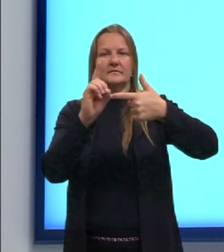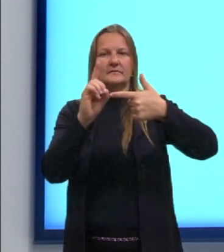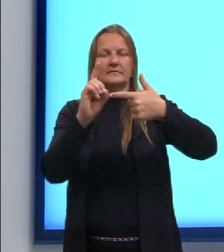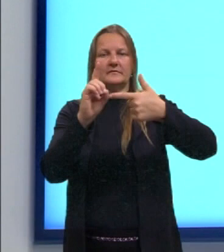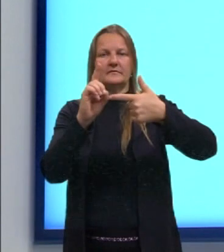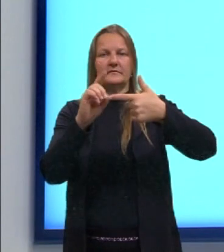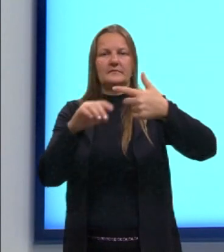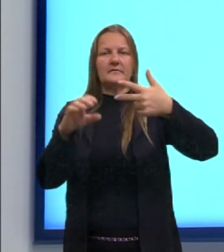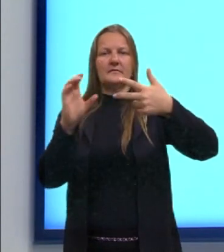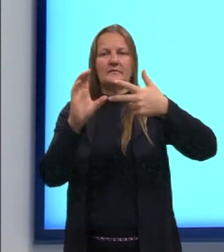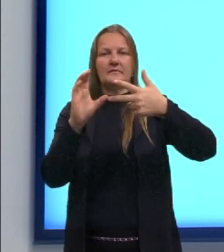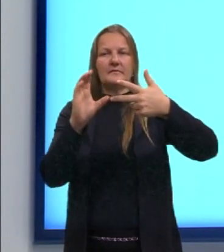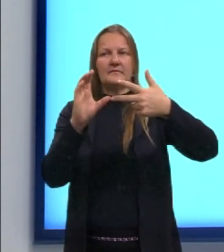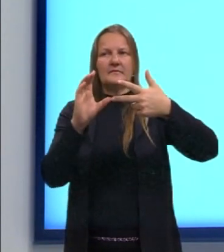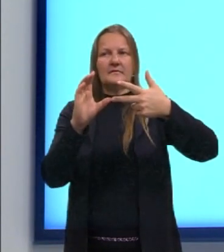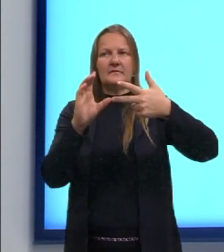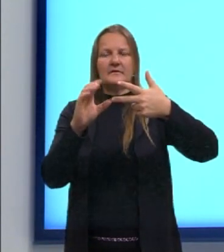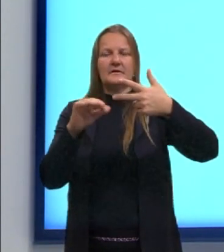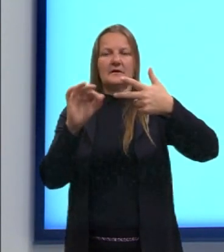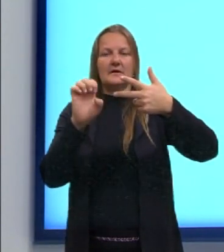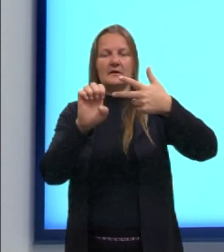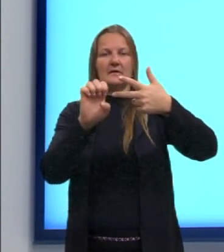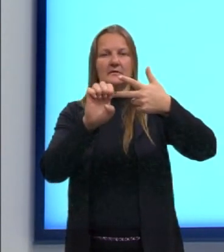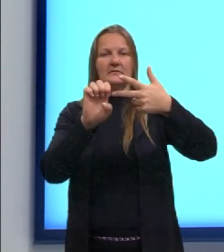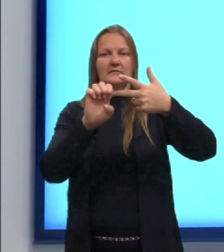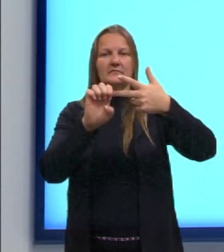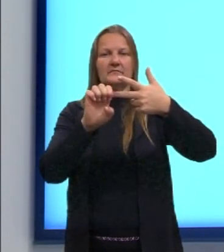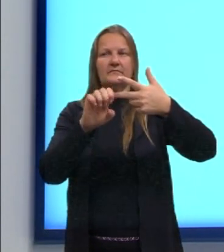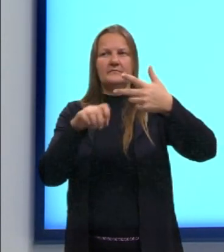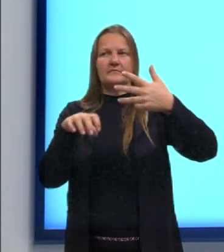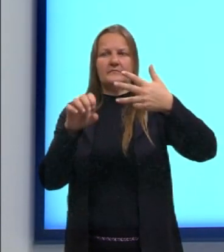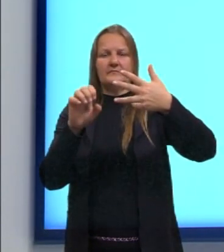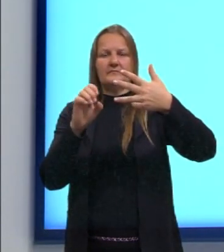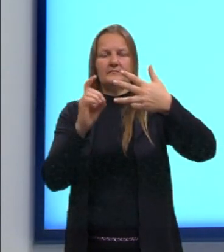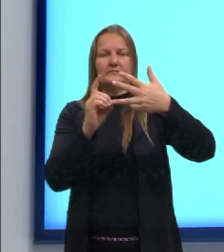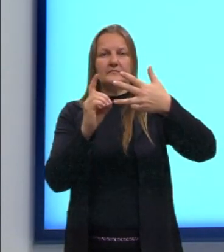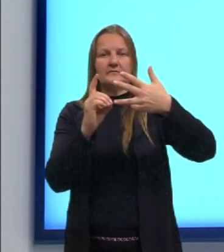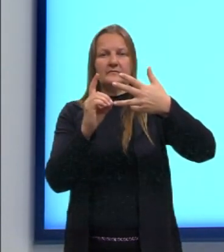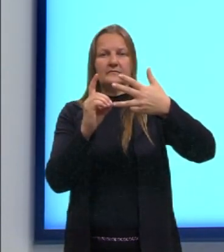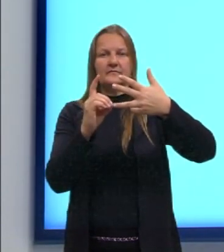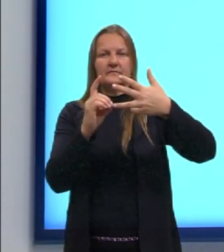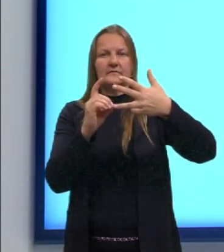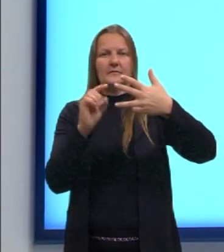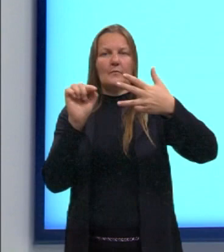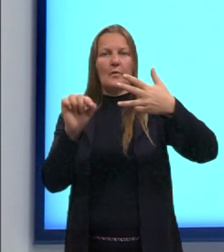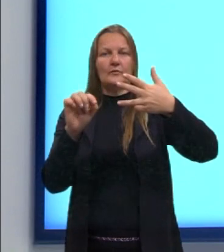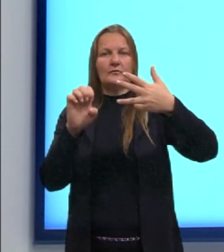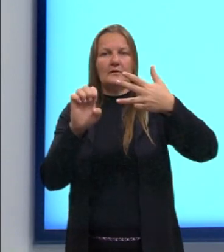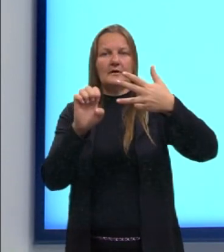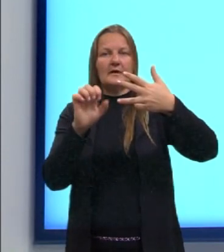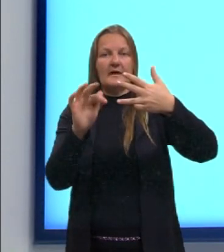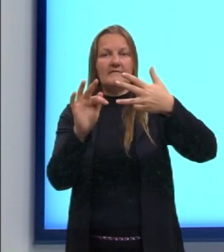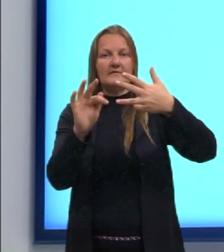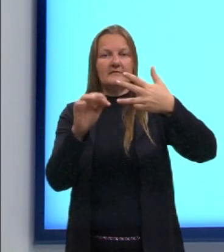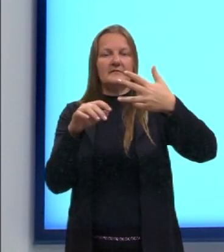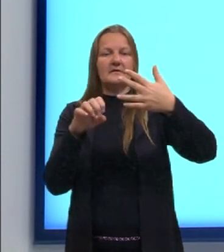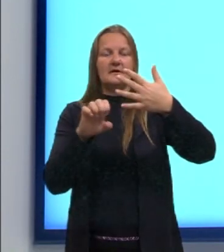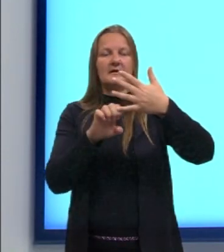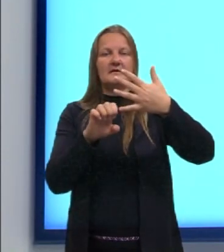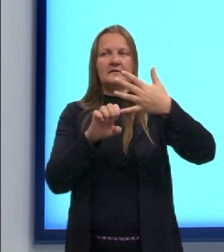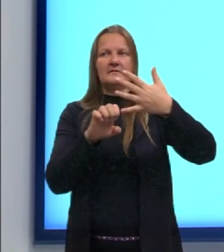D, alternativa C, no ponto E, alternativa D, no ponto F,